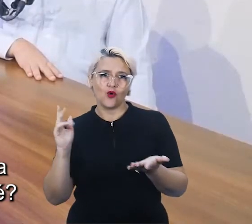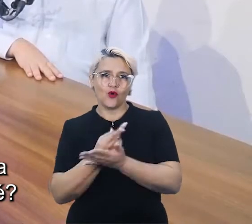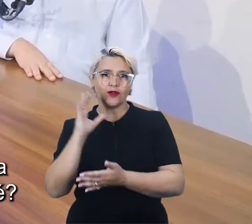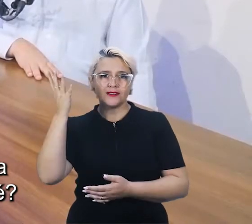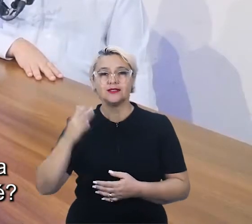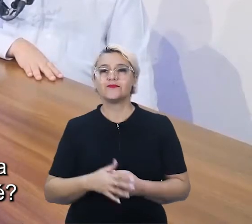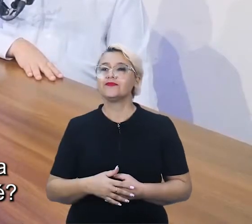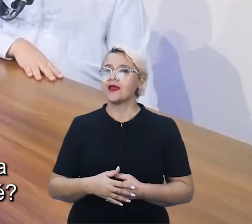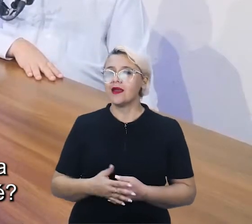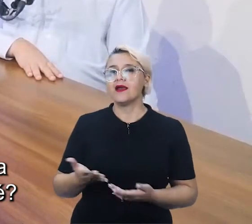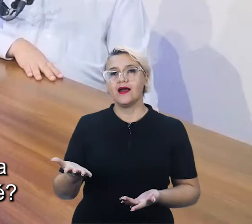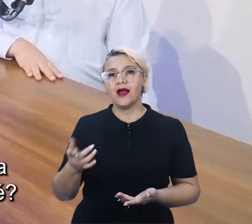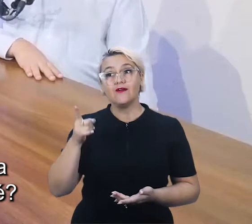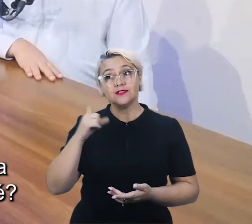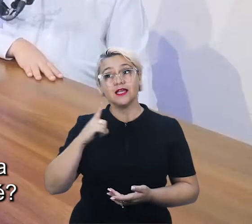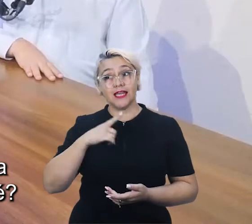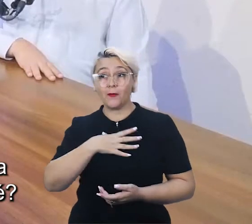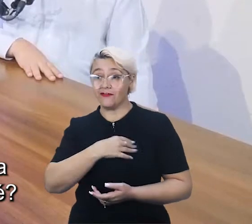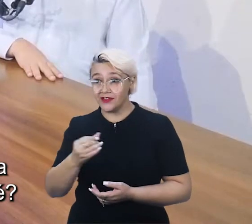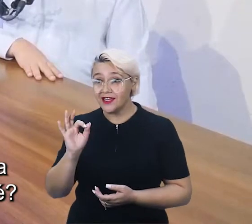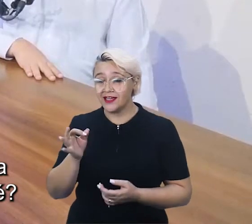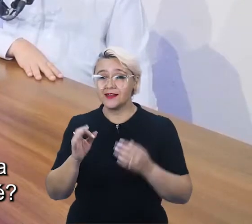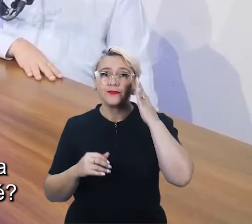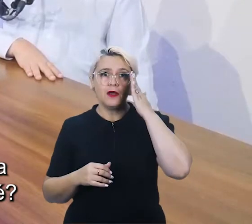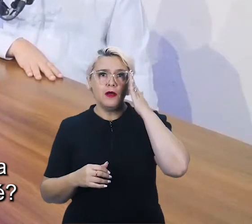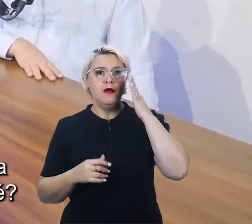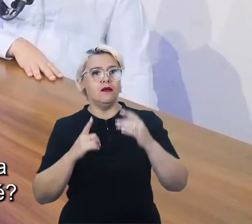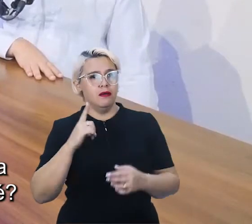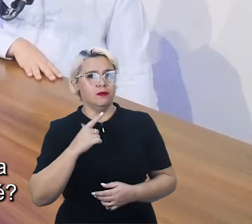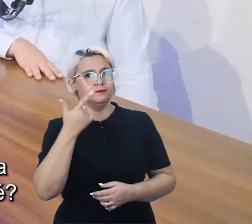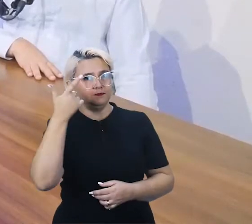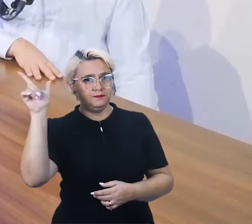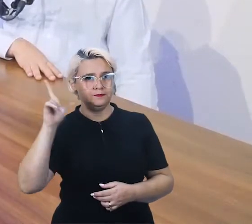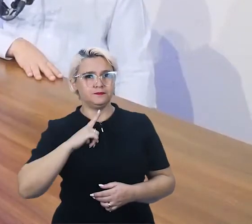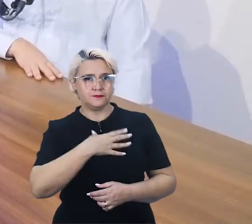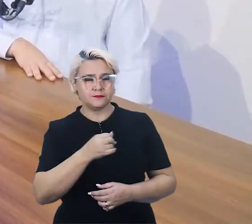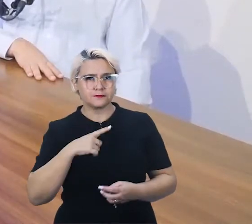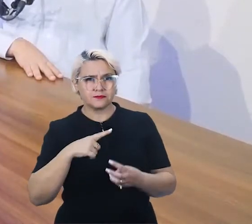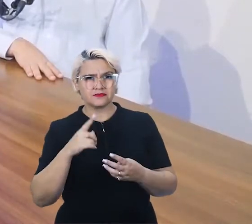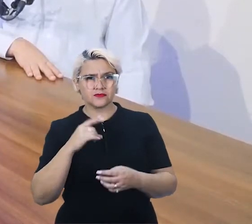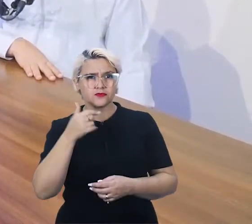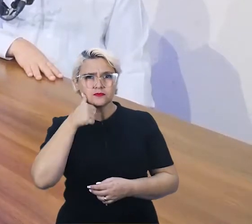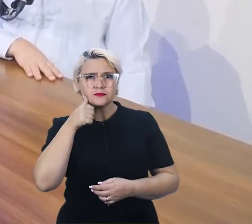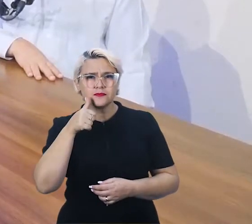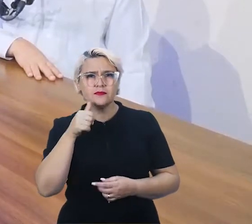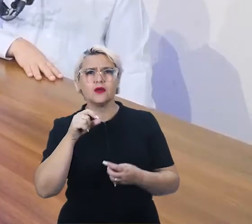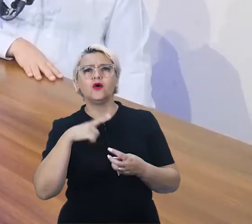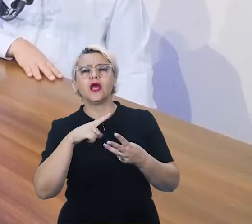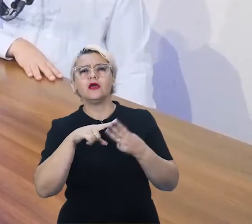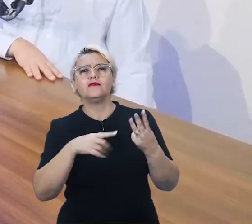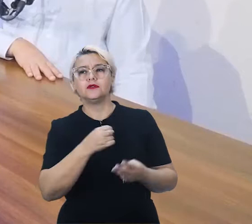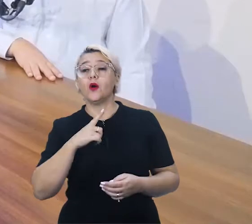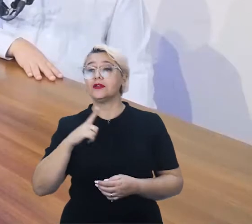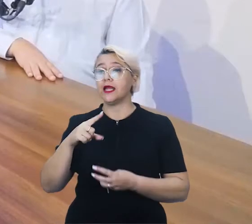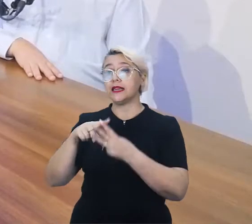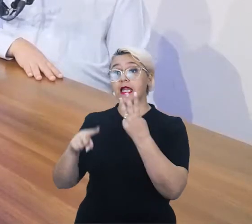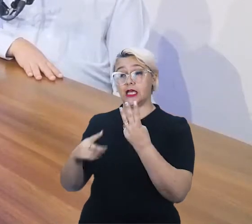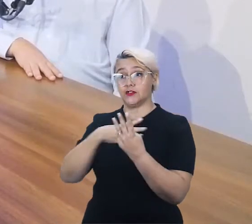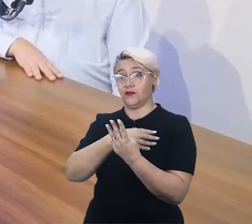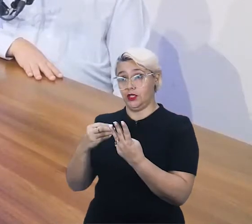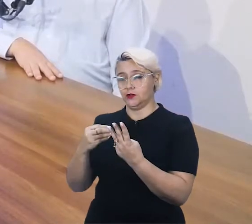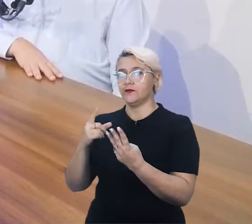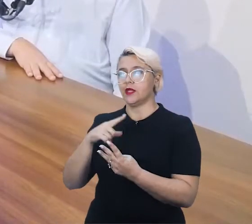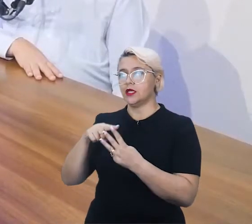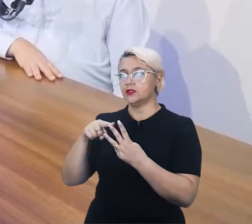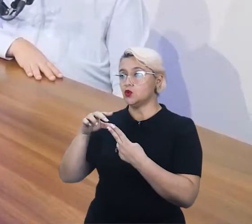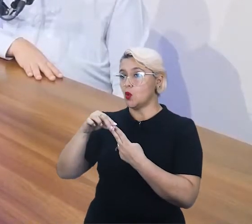pai, Antônio, você que tem sim. uma filha, né? Assim, você tem um outro filho também, né? Ou você tem só a menina? Eu tenho três filhos,